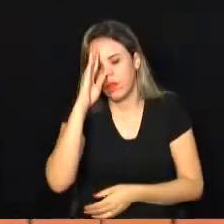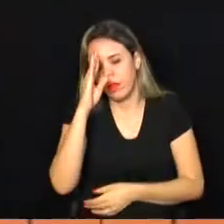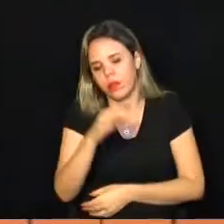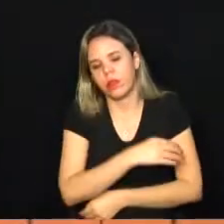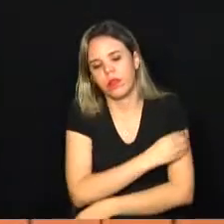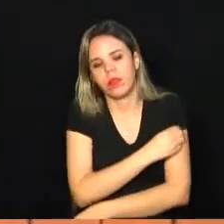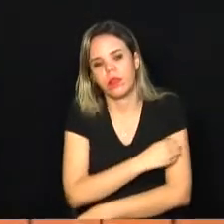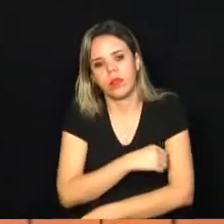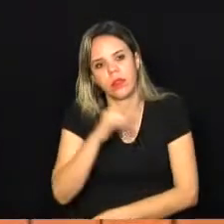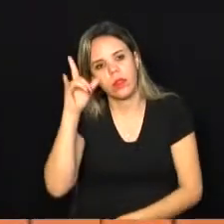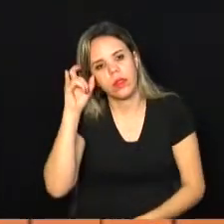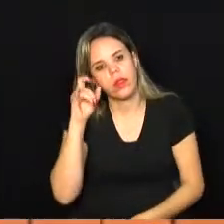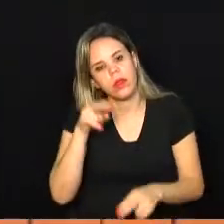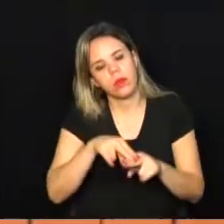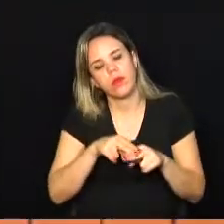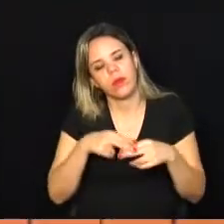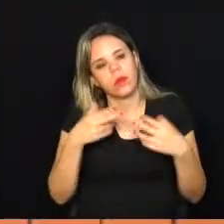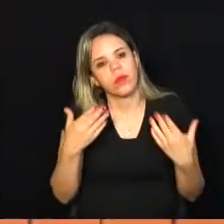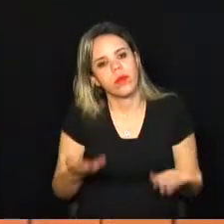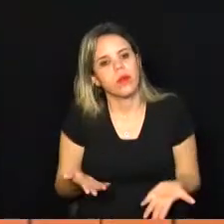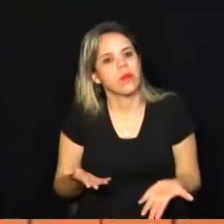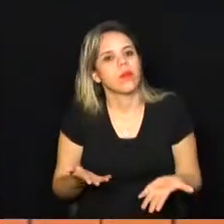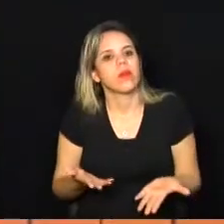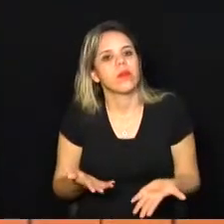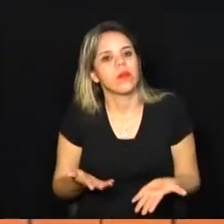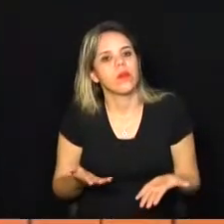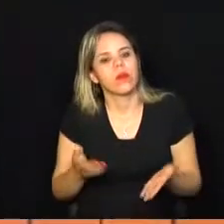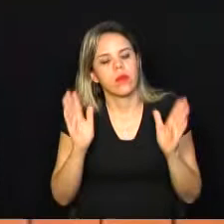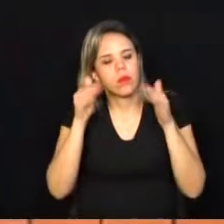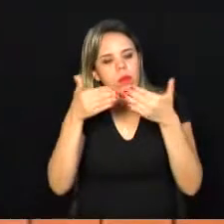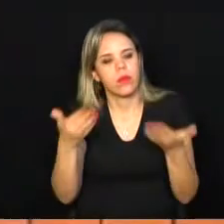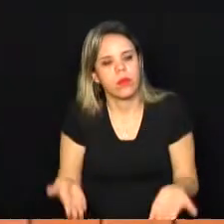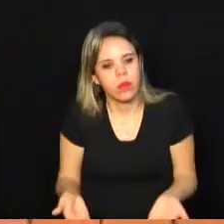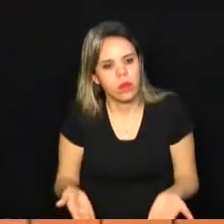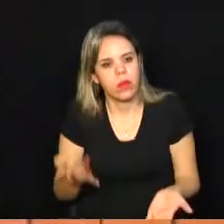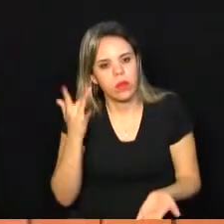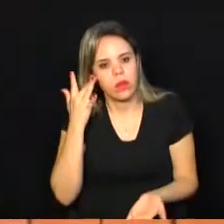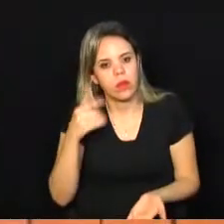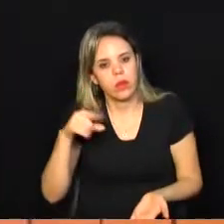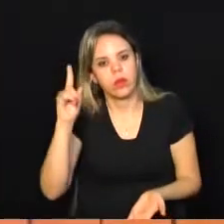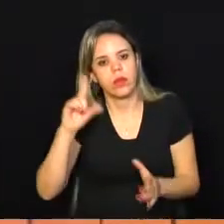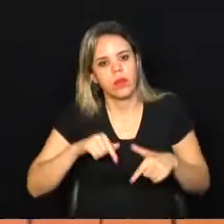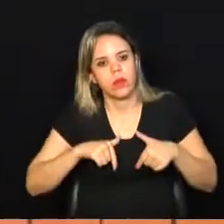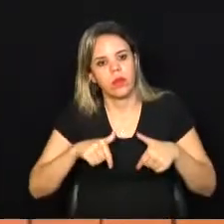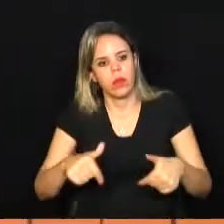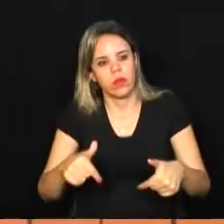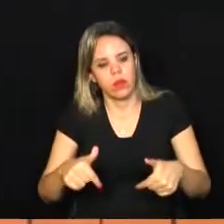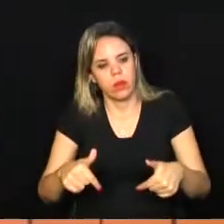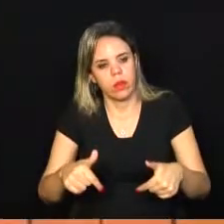do Instagram, justamente para poder se concentrar. E acho que é uma atitude acertada dele,